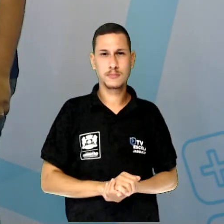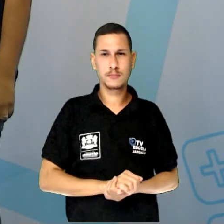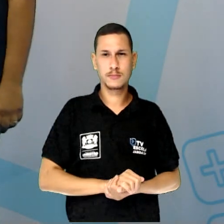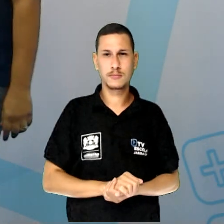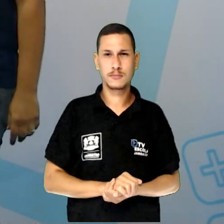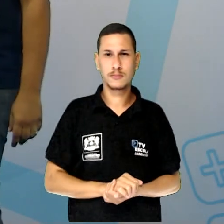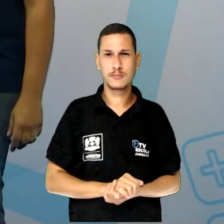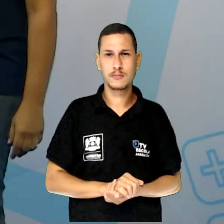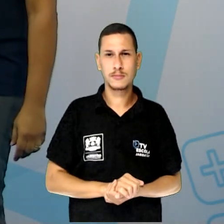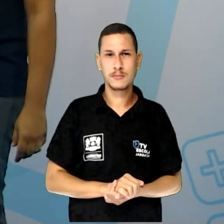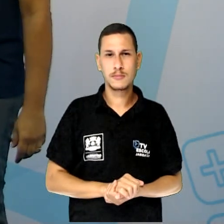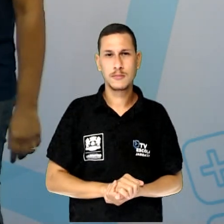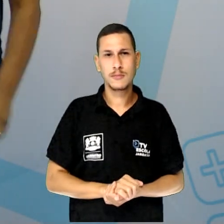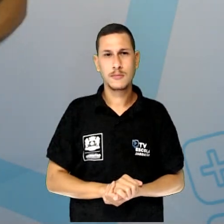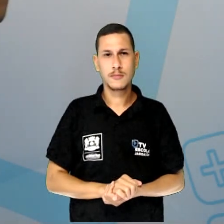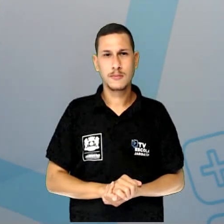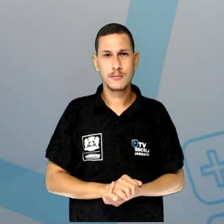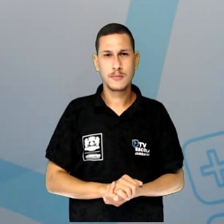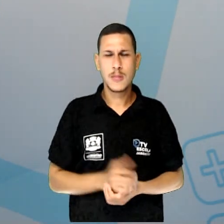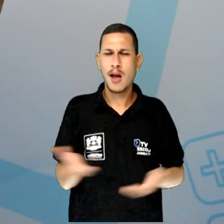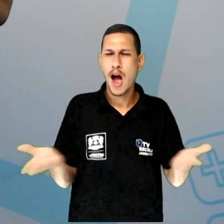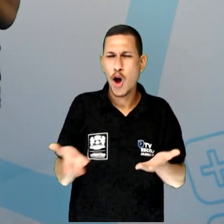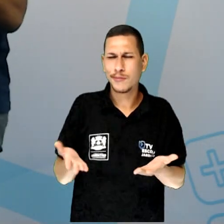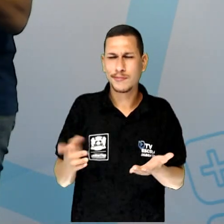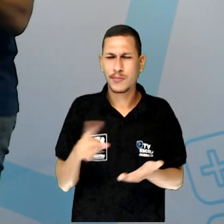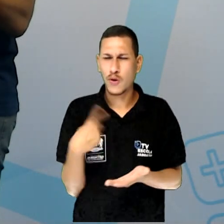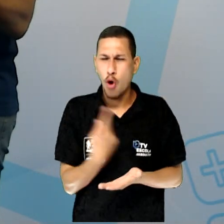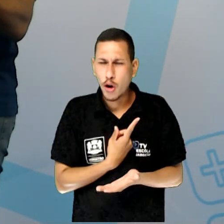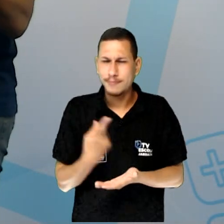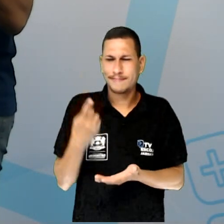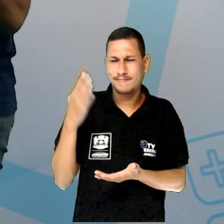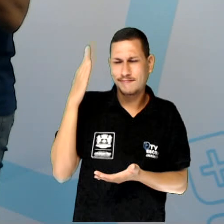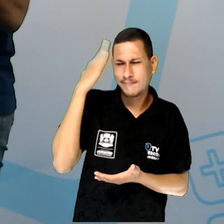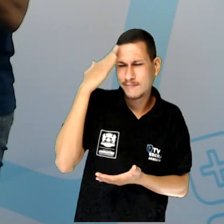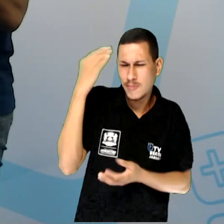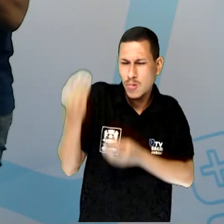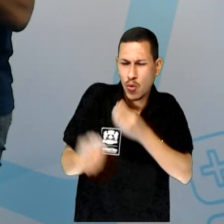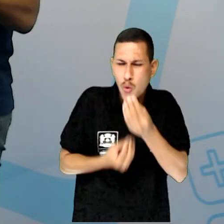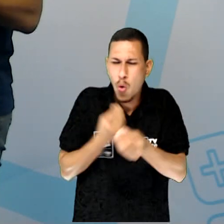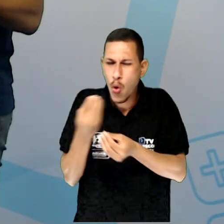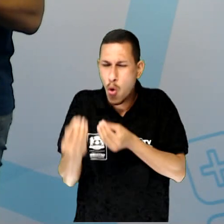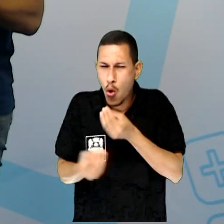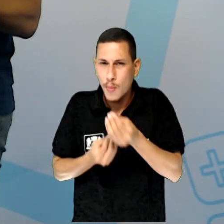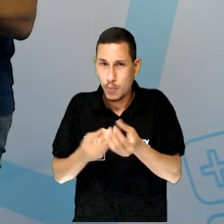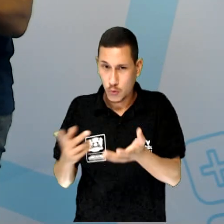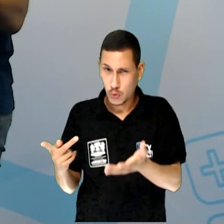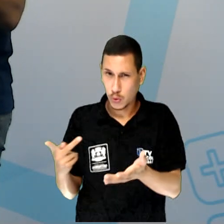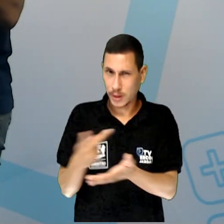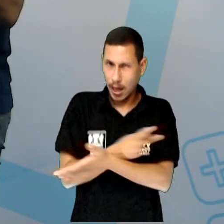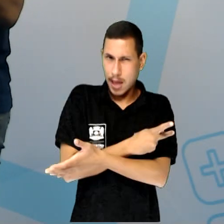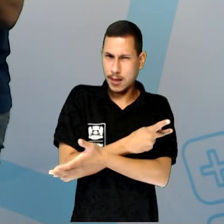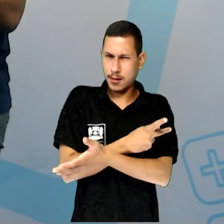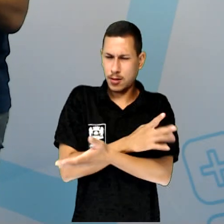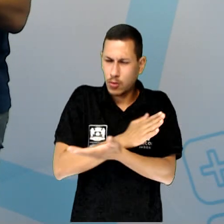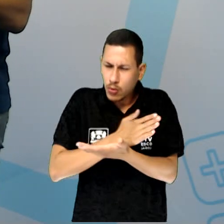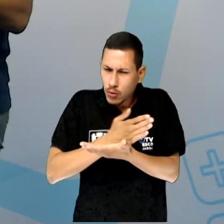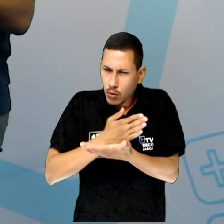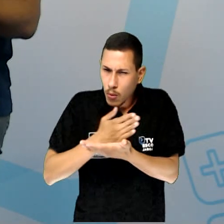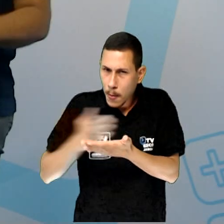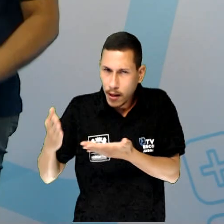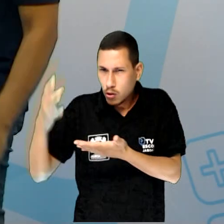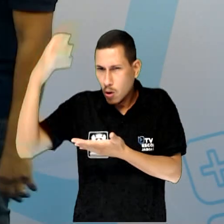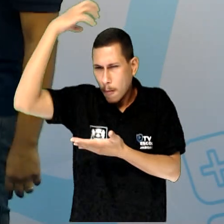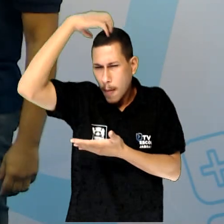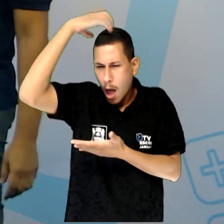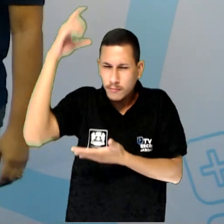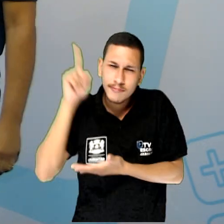Que nesse próximo slide a gente vai entender um pouquinho de como é que funciona essa introdução desse imperialismo.